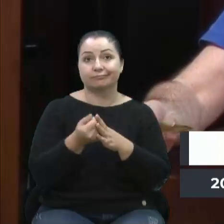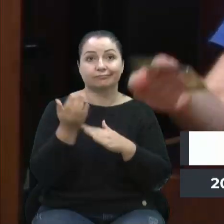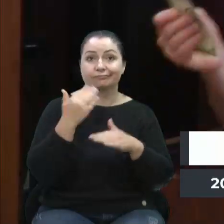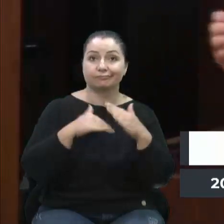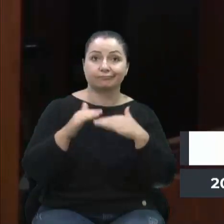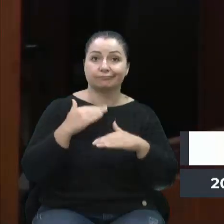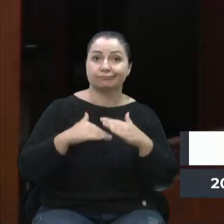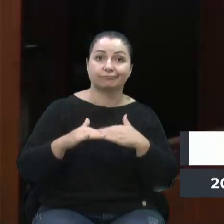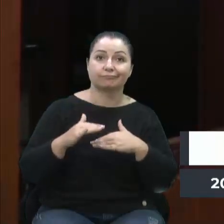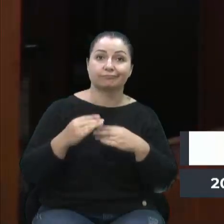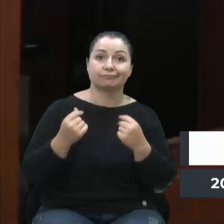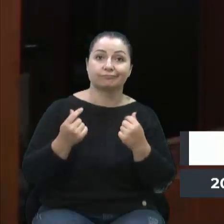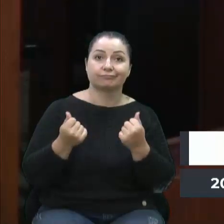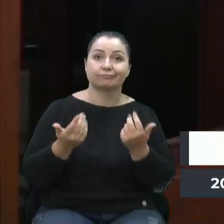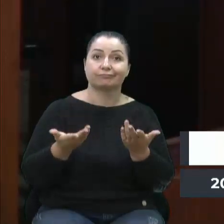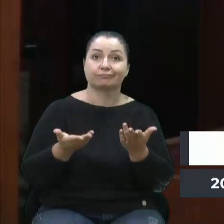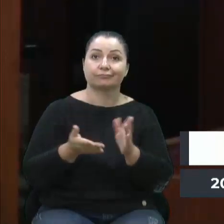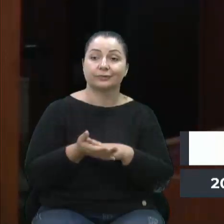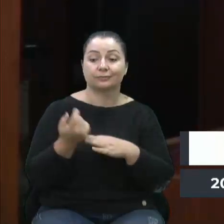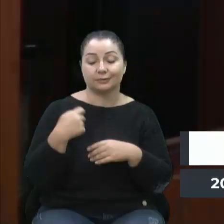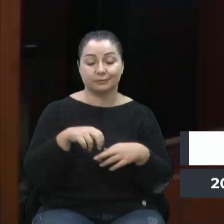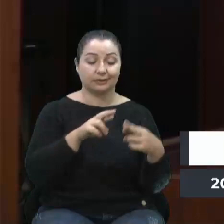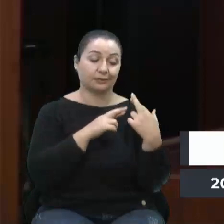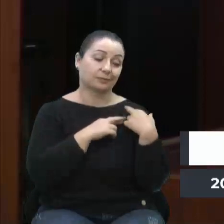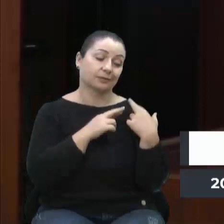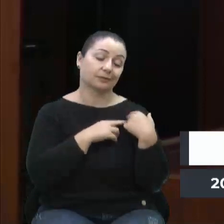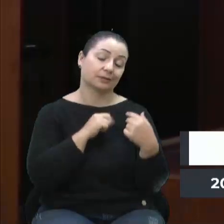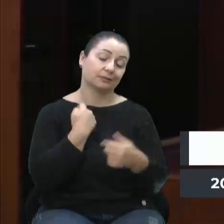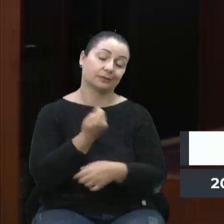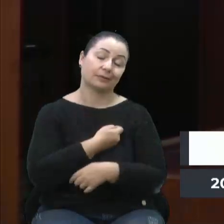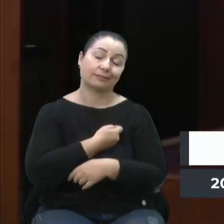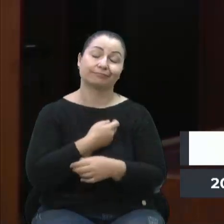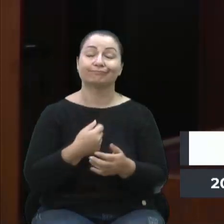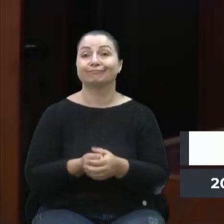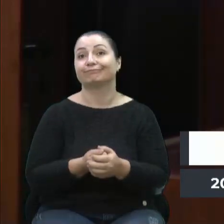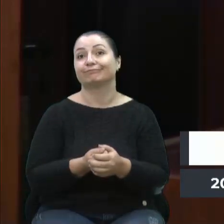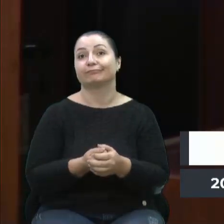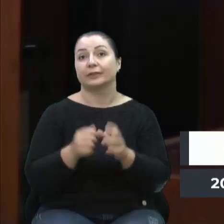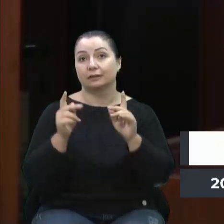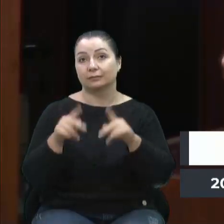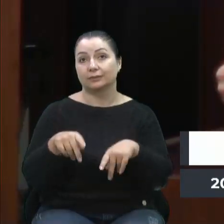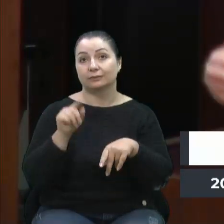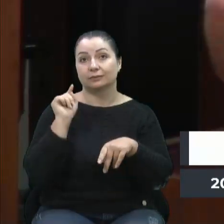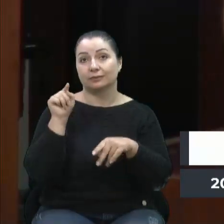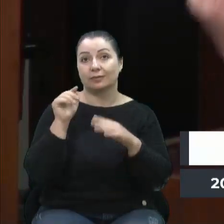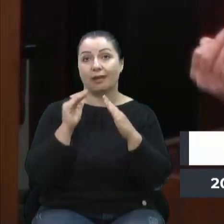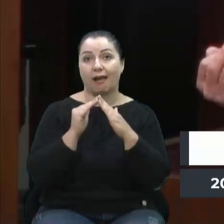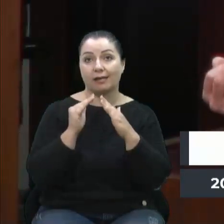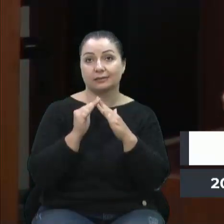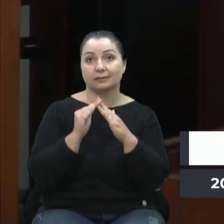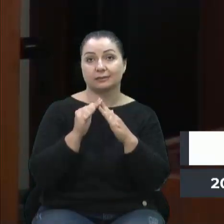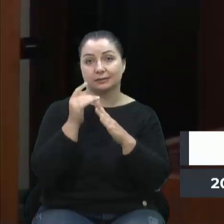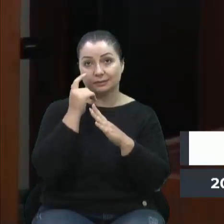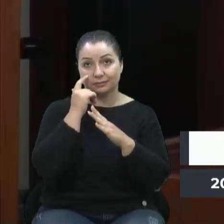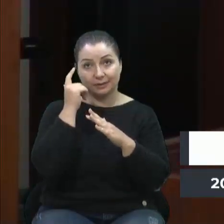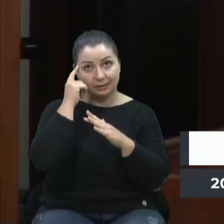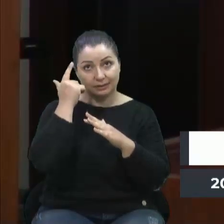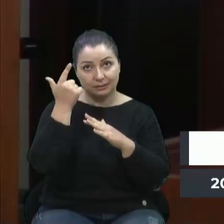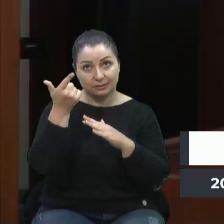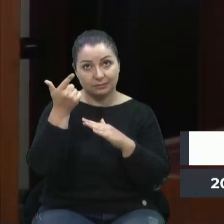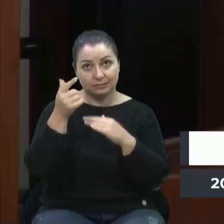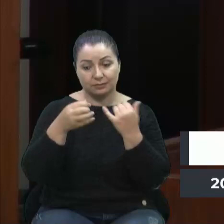da moeda. Então nós temos que ter responsabilidade fiscal. As pessoas que em casa estão, que pensam que isso aqui